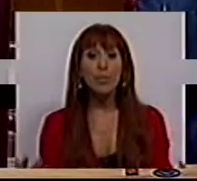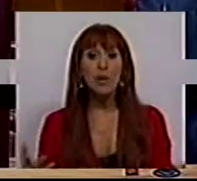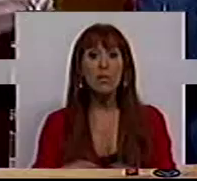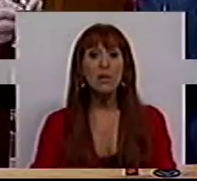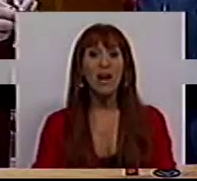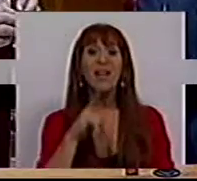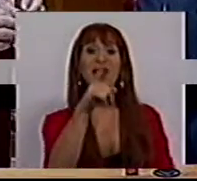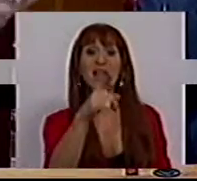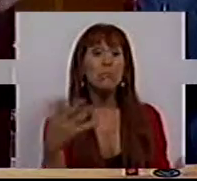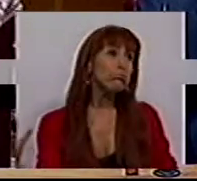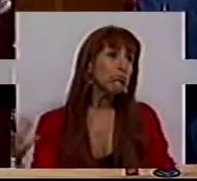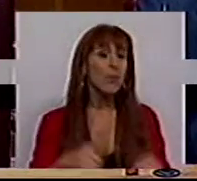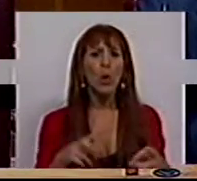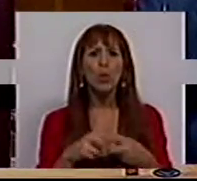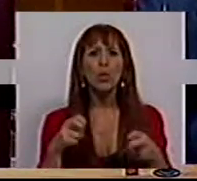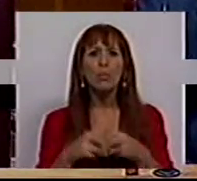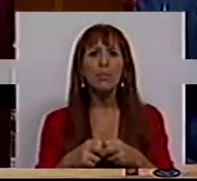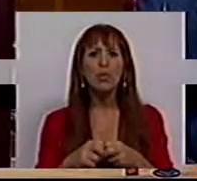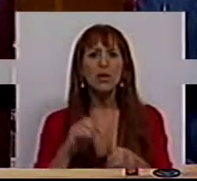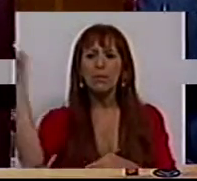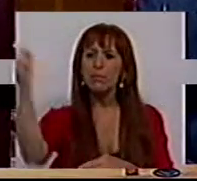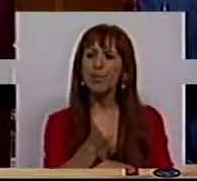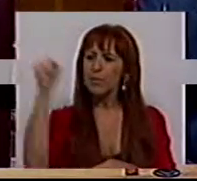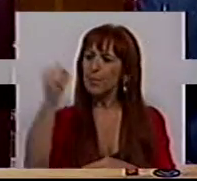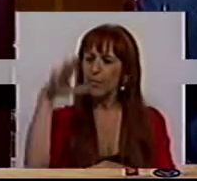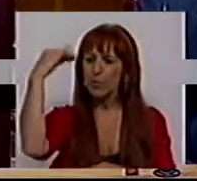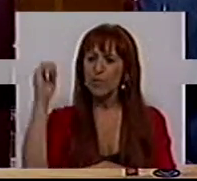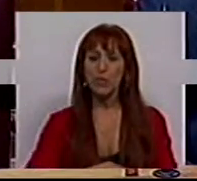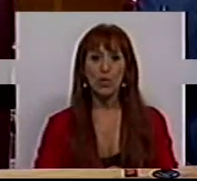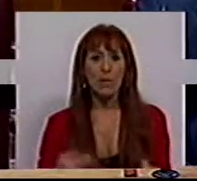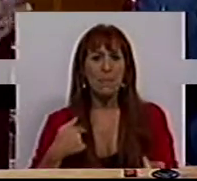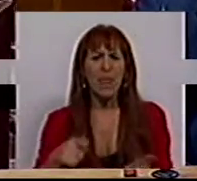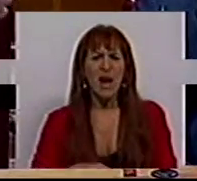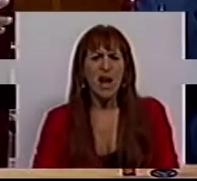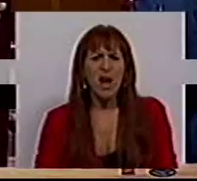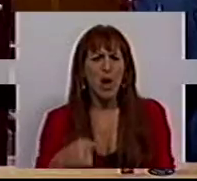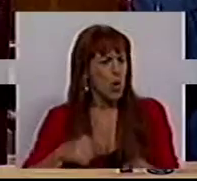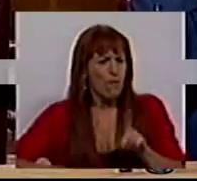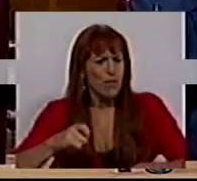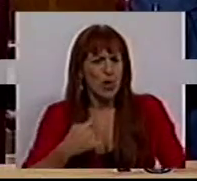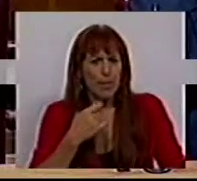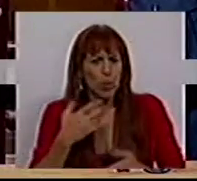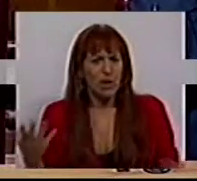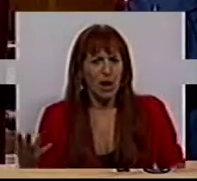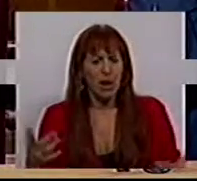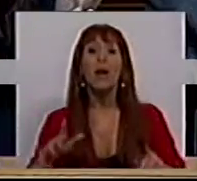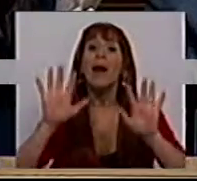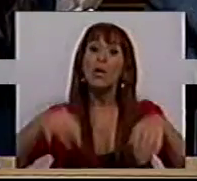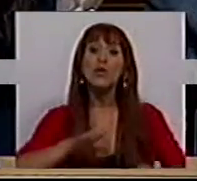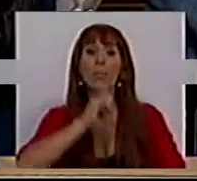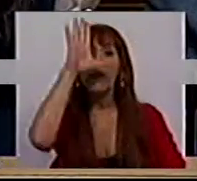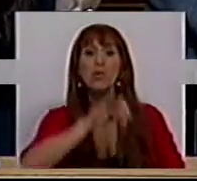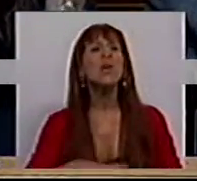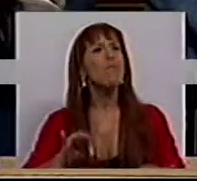Deputada aponta, no entanto, o problema da colocação dos professores. Eu não fugi nunca a essa questão. Queira concluir,